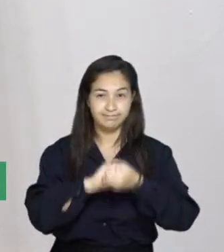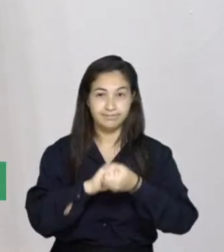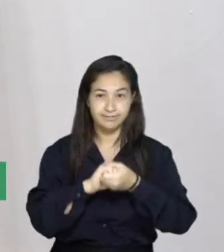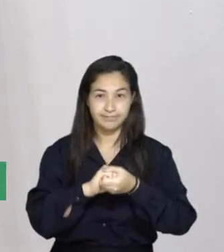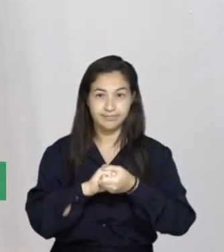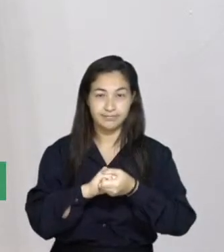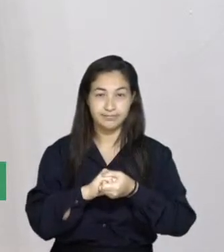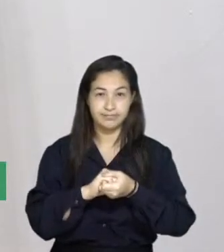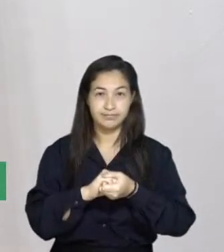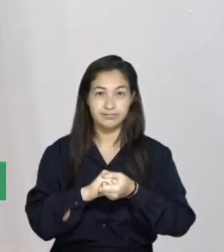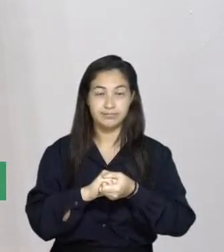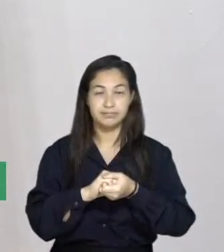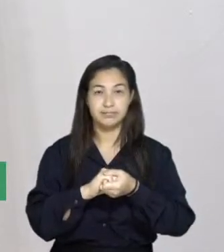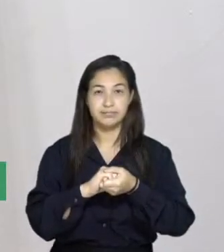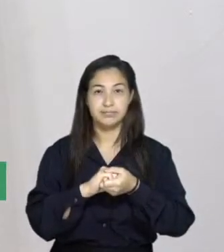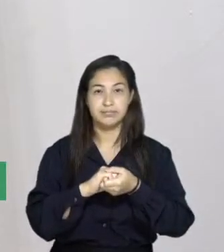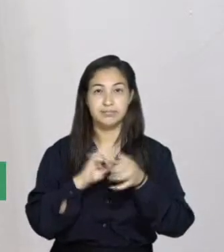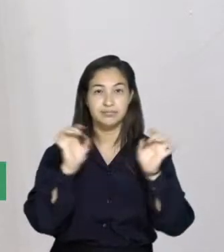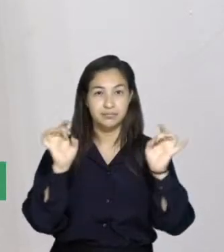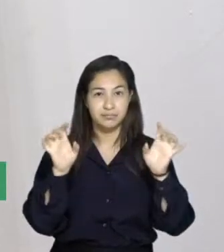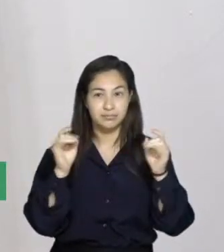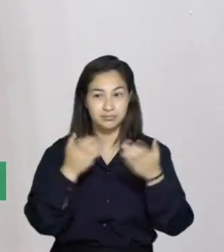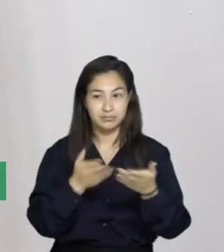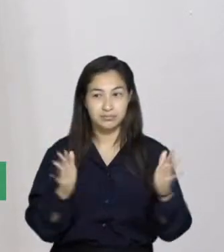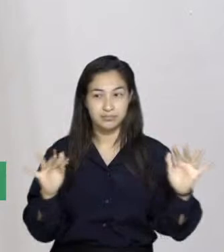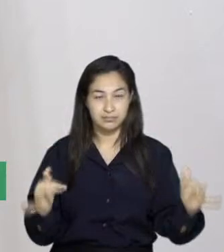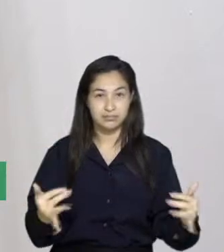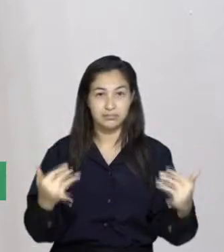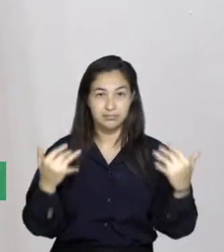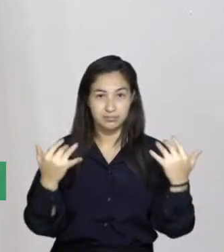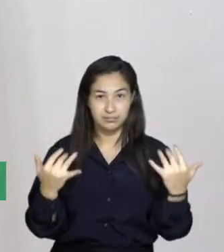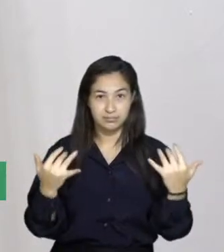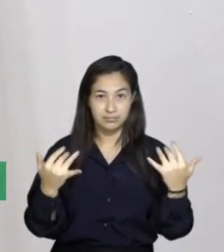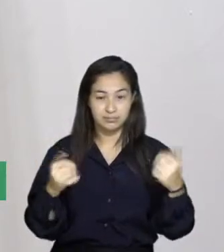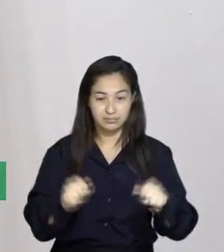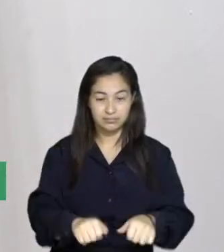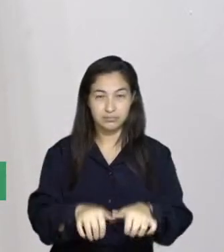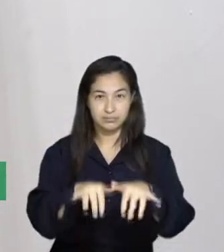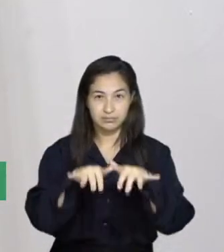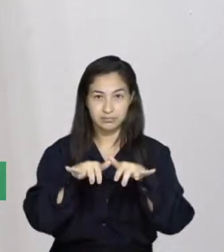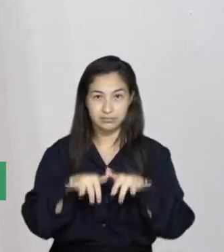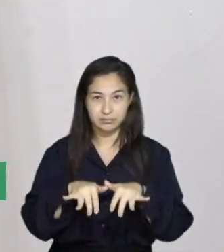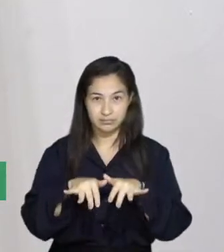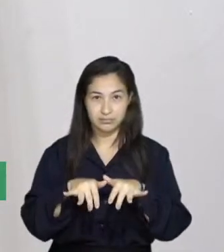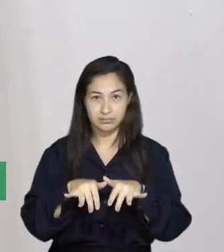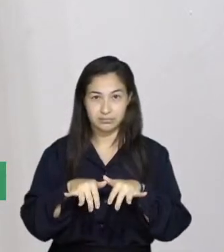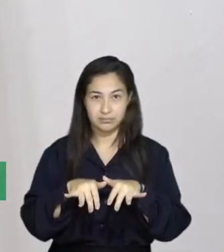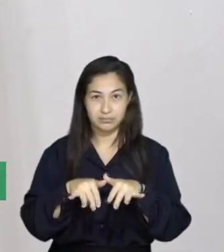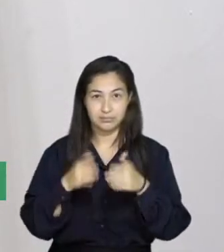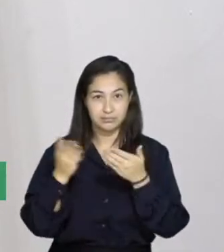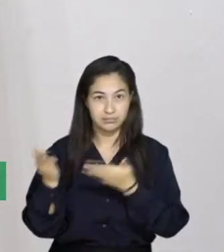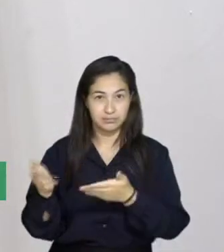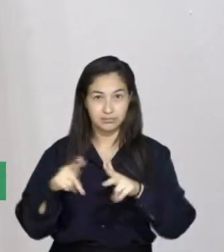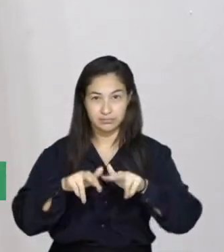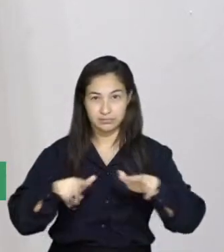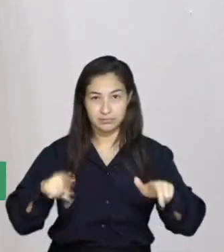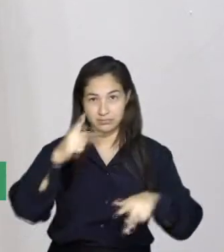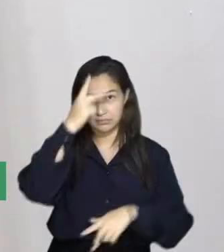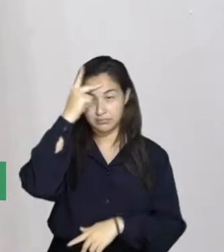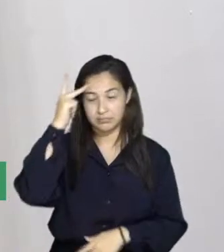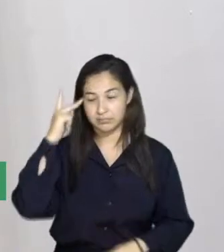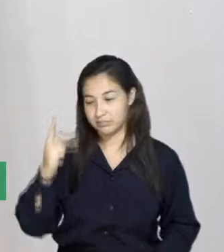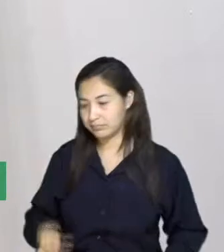quero saudar também de forma especial todas as pessoas que nos acompanham no plenário, vejo que o vereador Ferry, vereador Zagonel, que é de